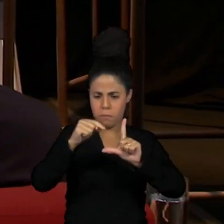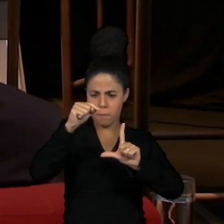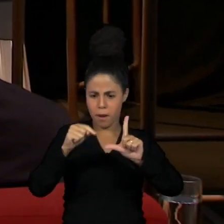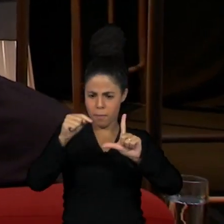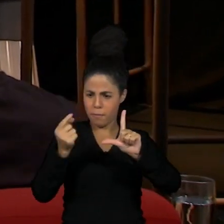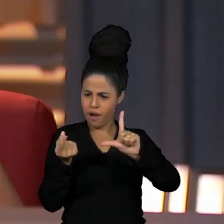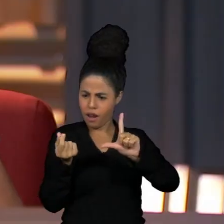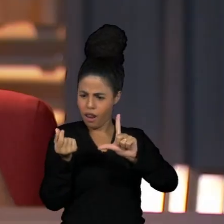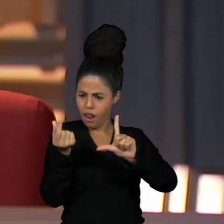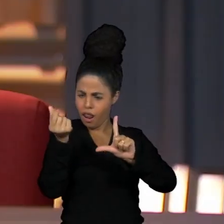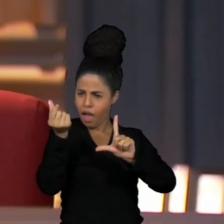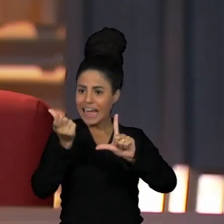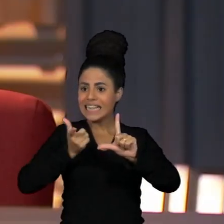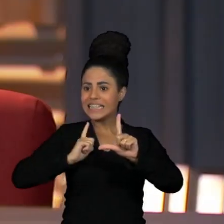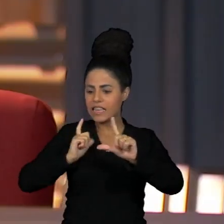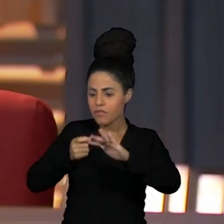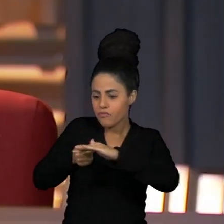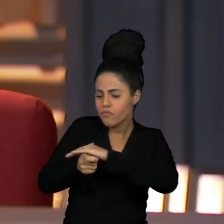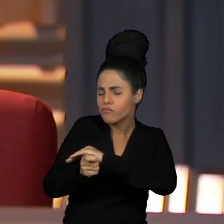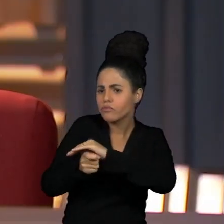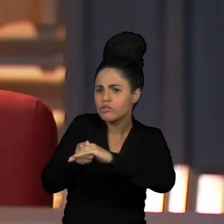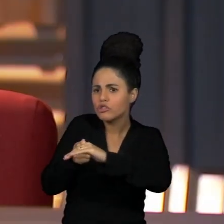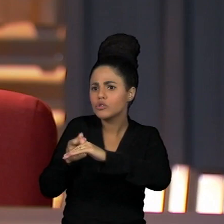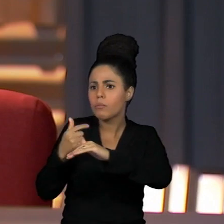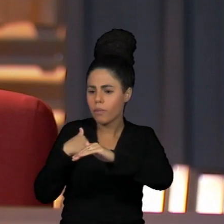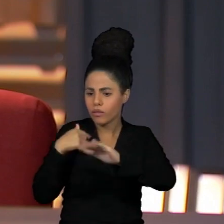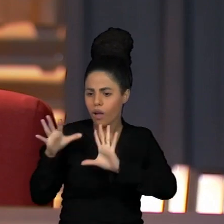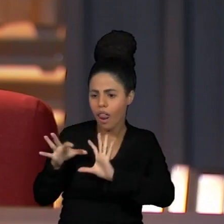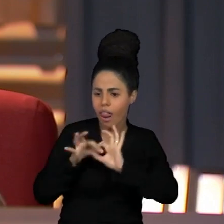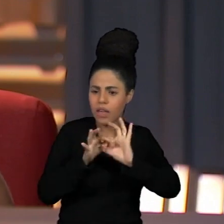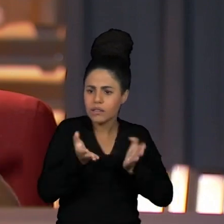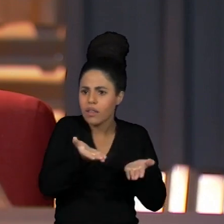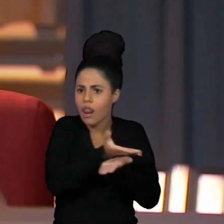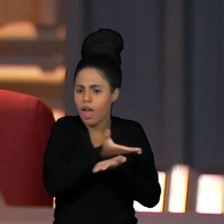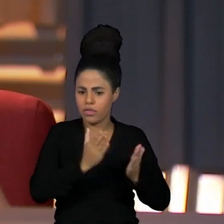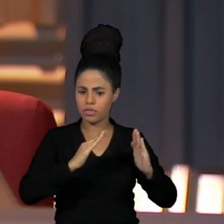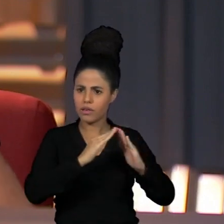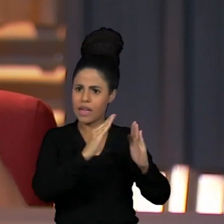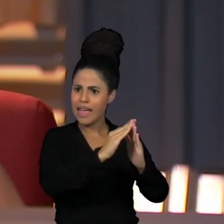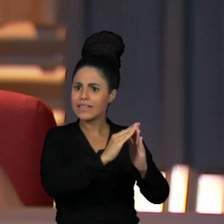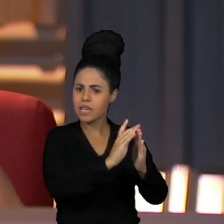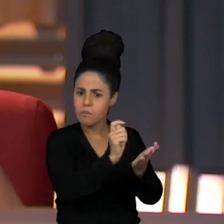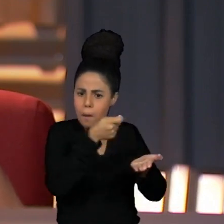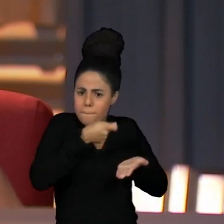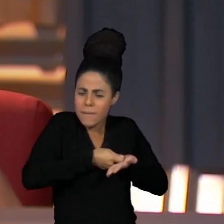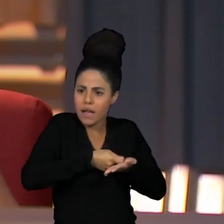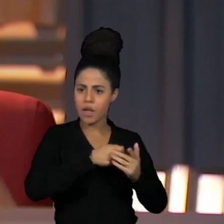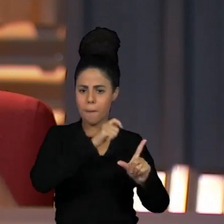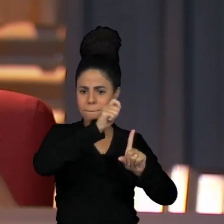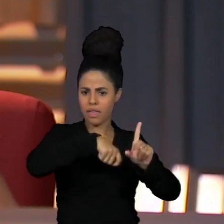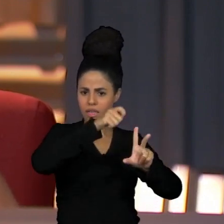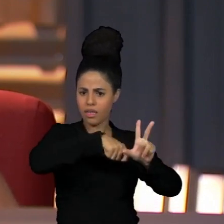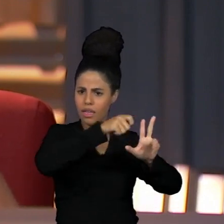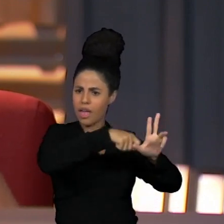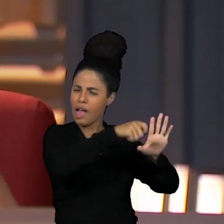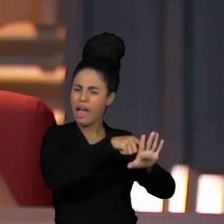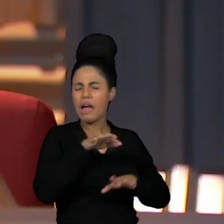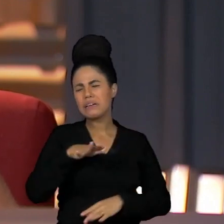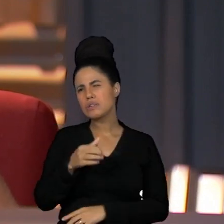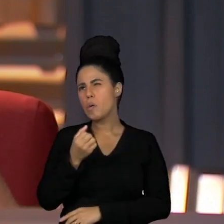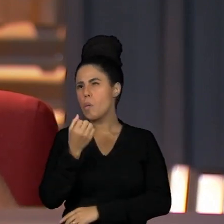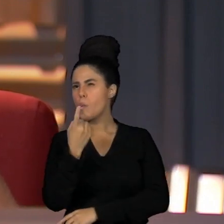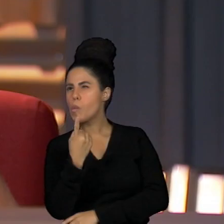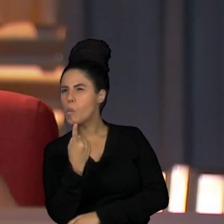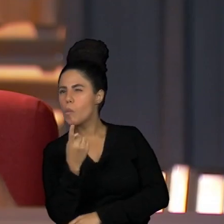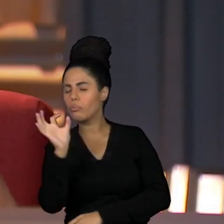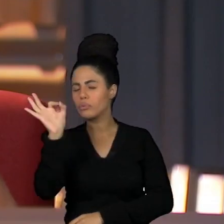Valores, existem investimentos ligados aos imóveis, que eu recebo mensalmente também, Tá. que está rendendo 1% ao mês. Uau,